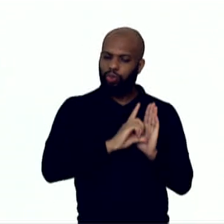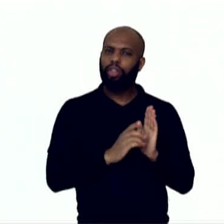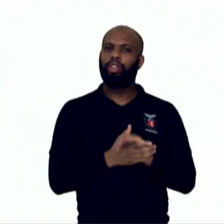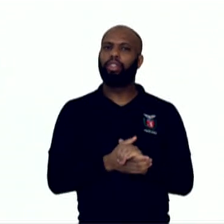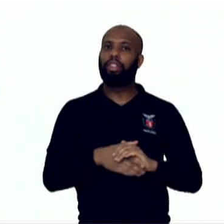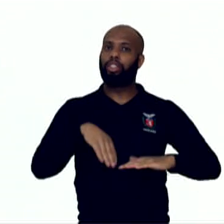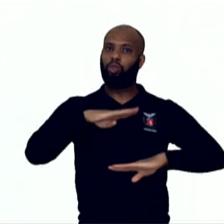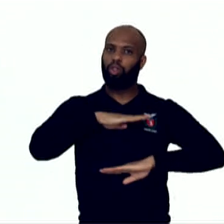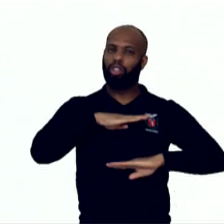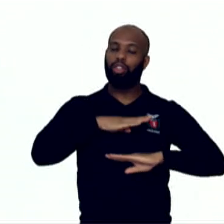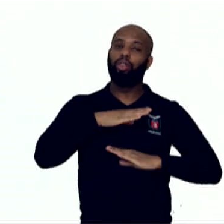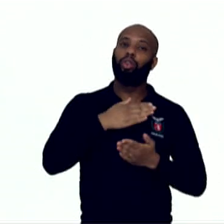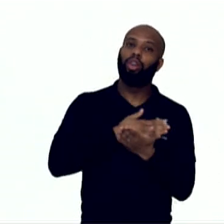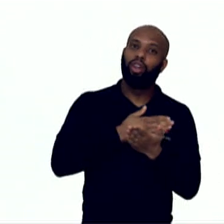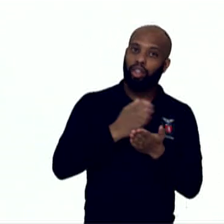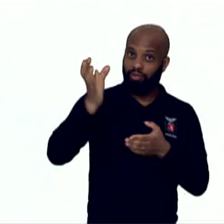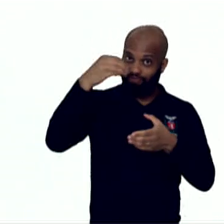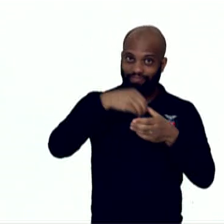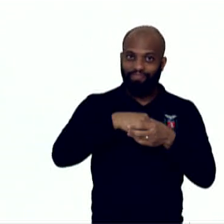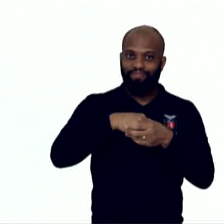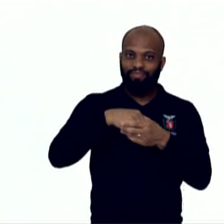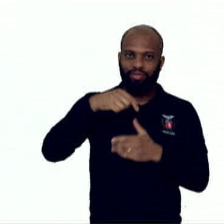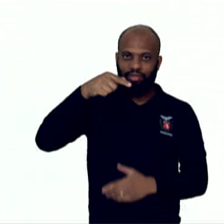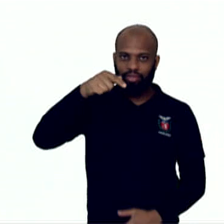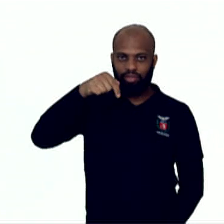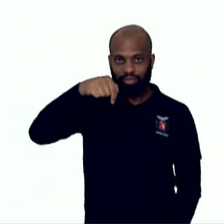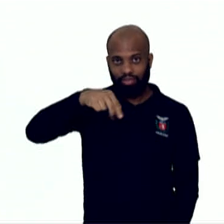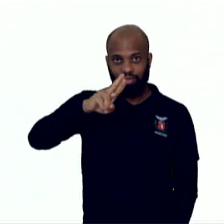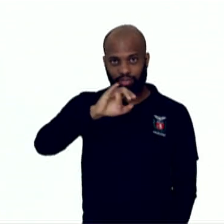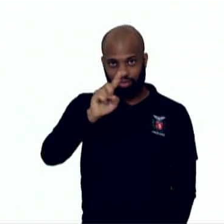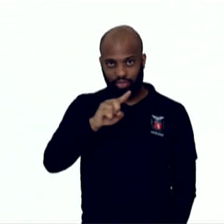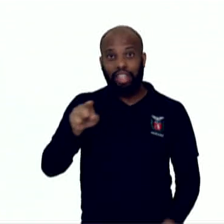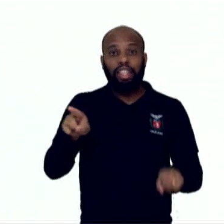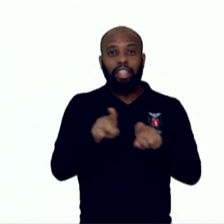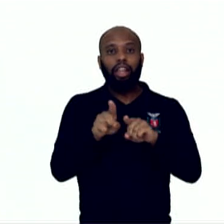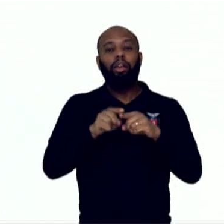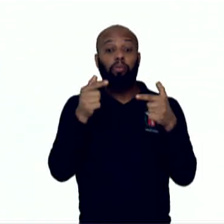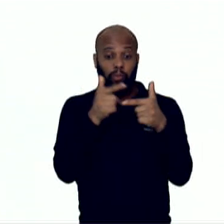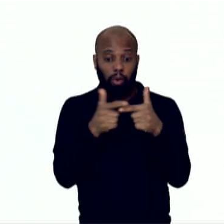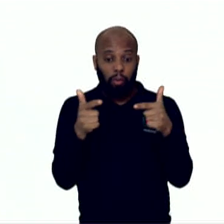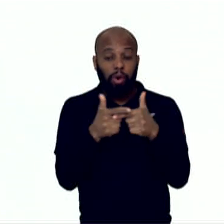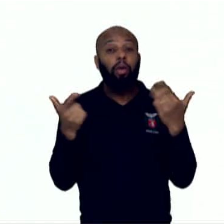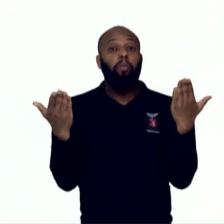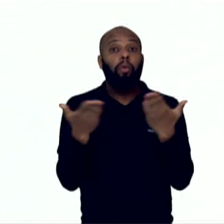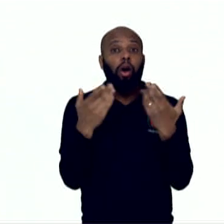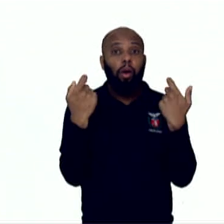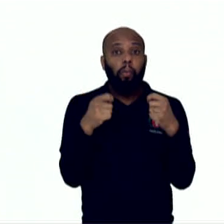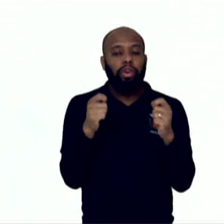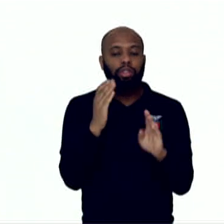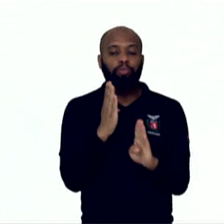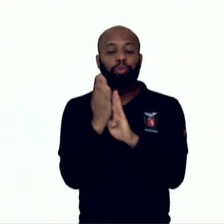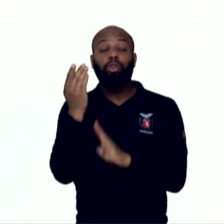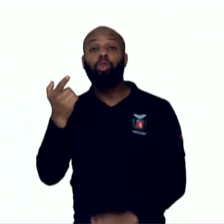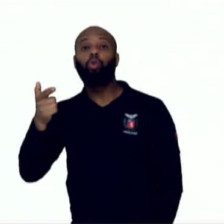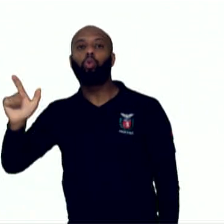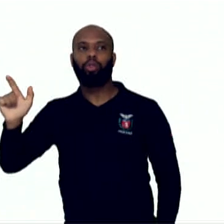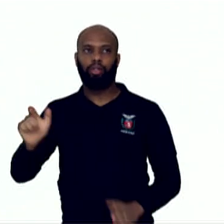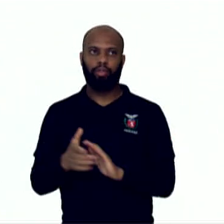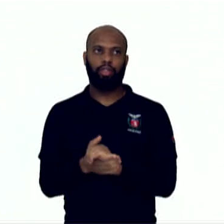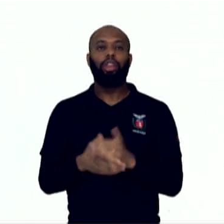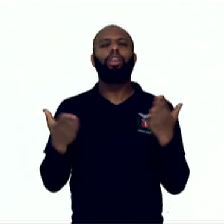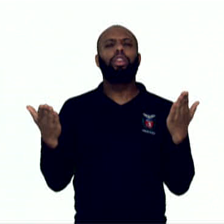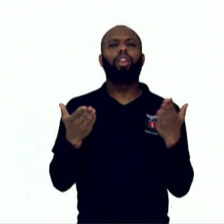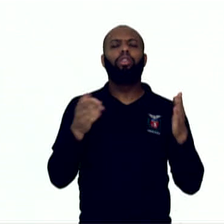a situação inicial no quiz e também o conflito. Agora falta a gente identificar as outras partes.